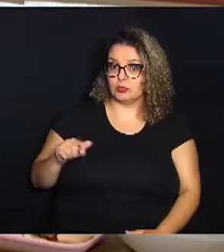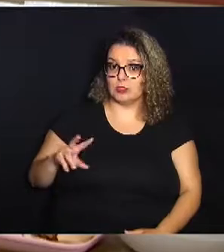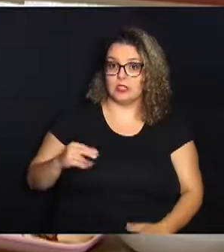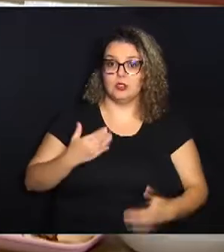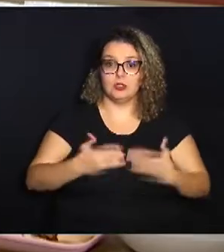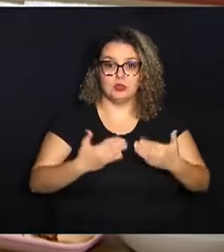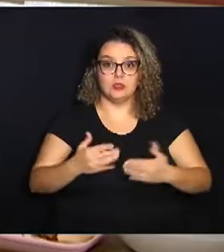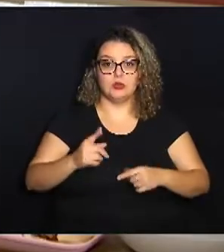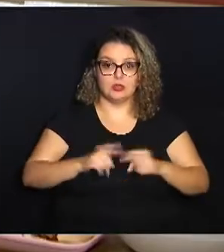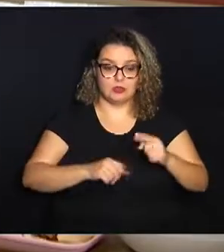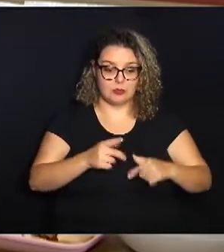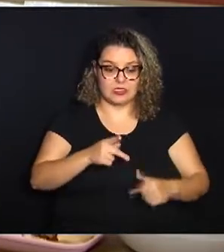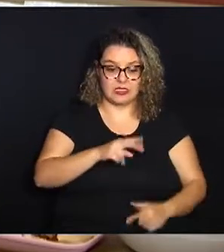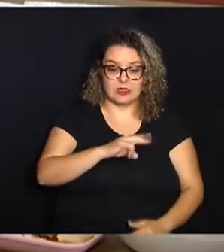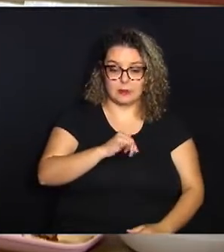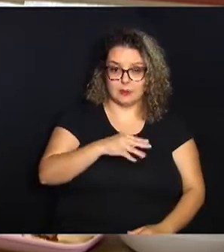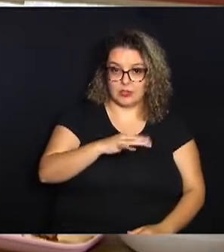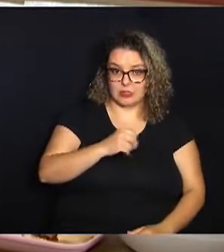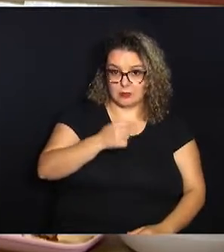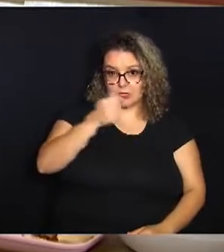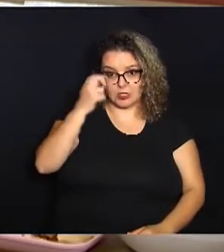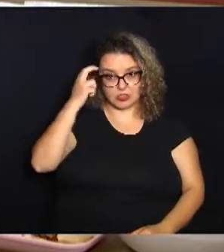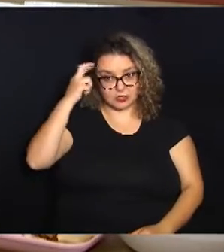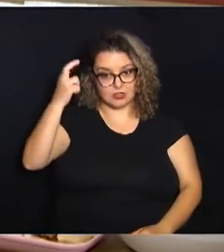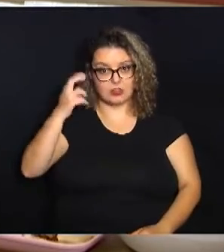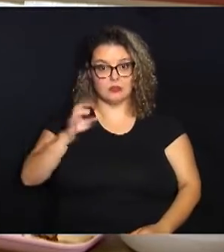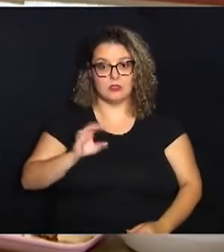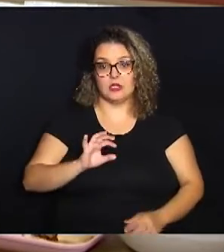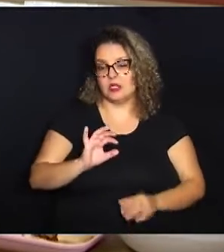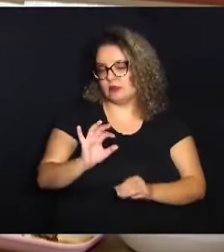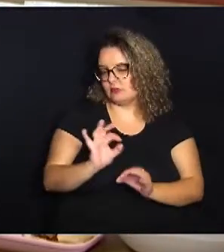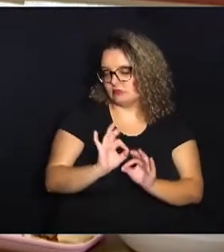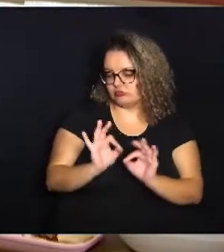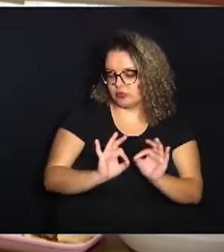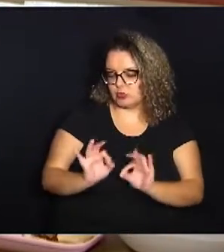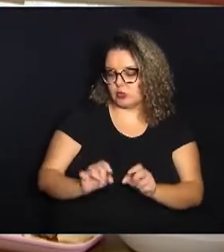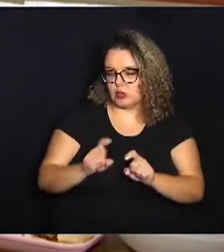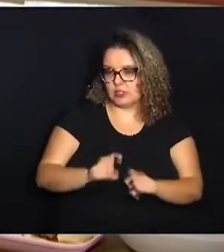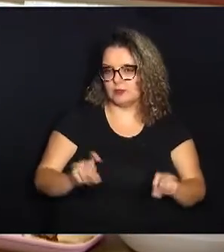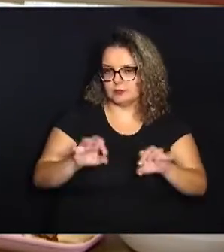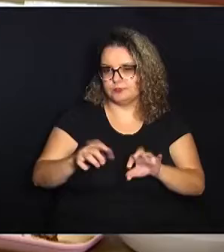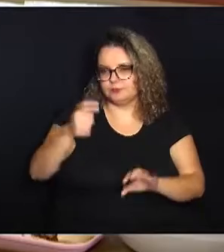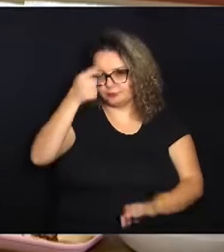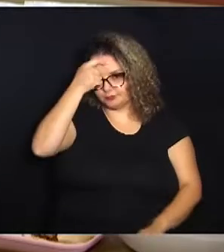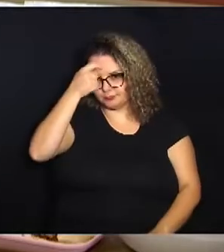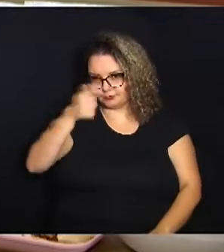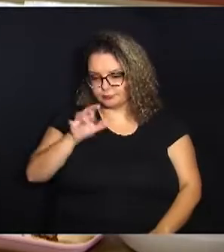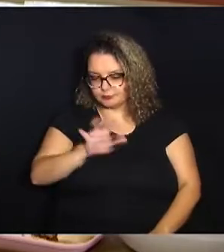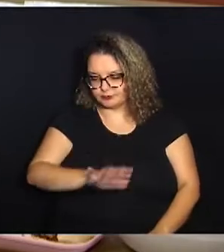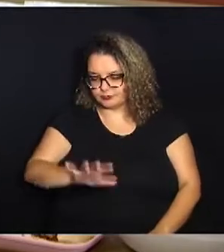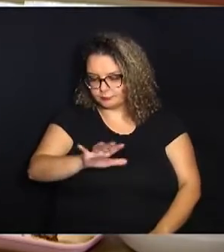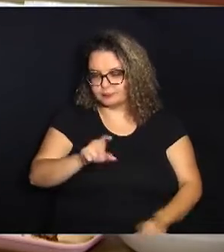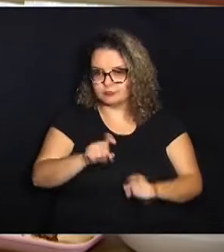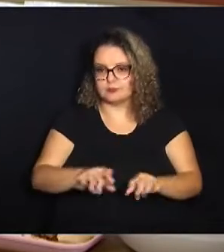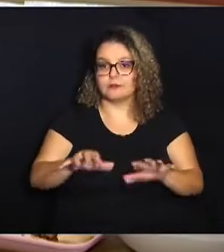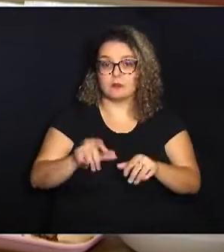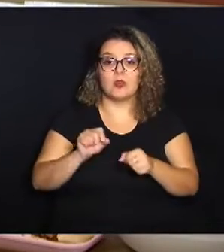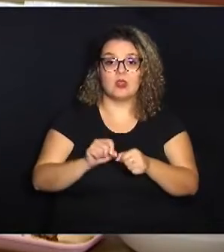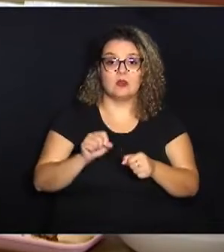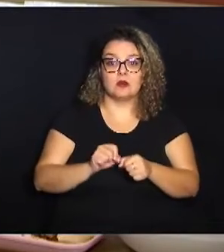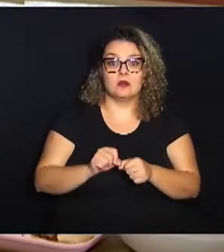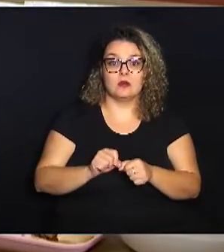de matéria-prima inteligente, dotado de machine learning e inteligência computacional, para que a gente possa fazer com que